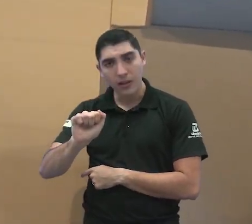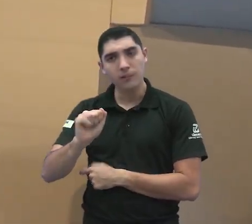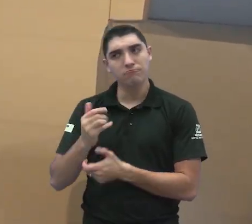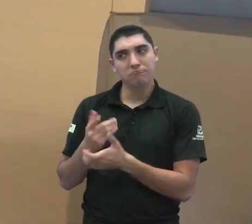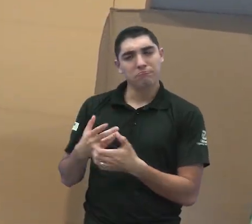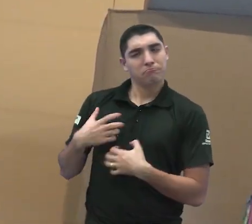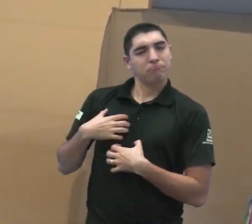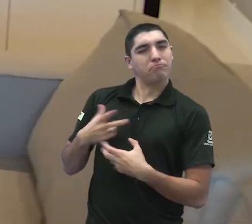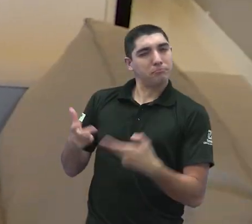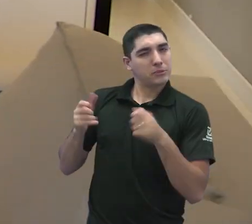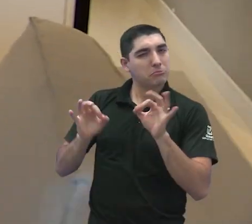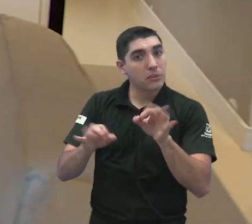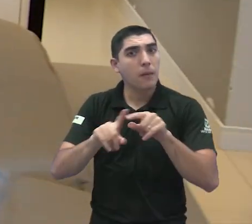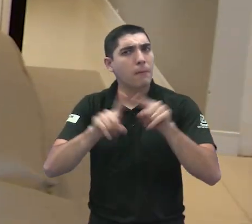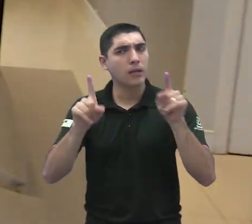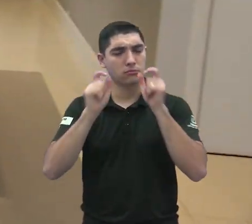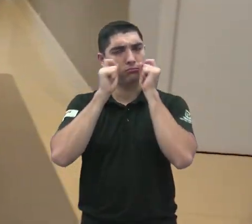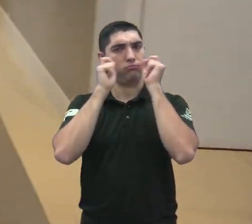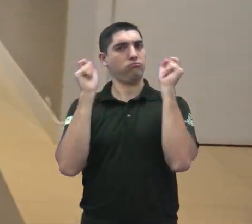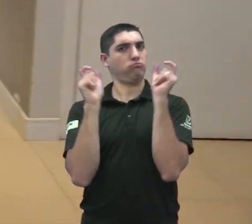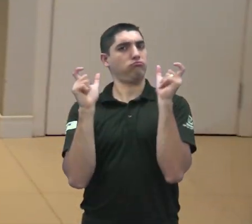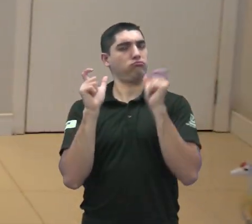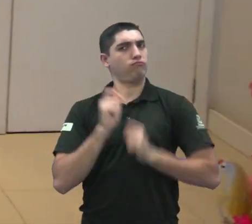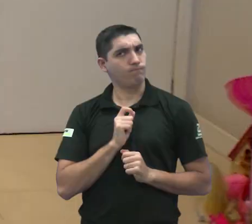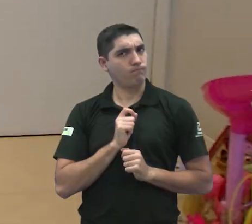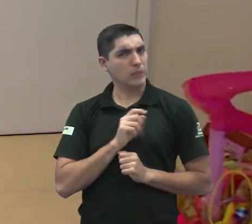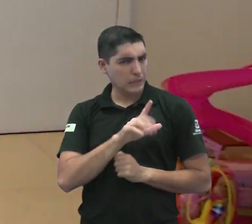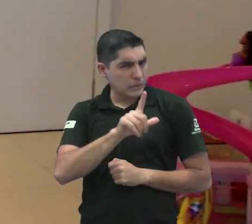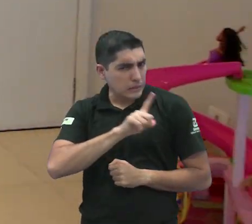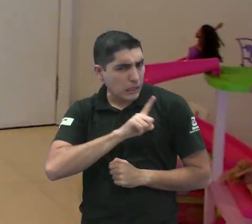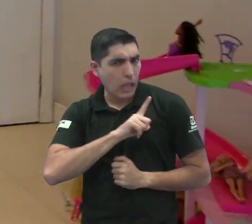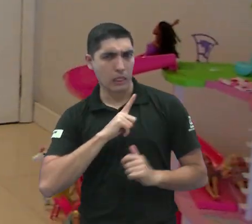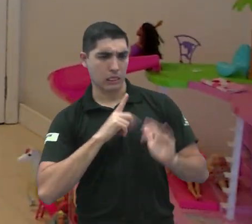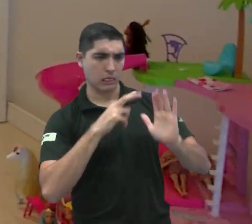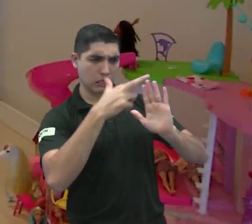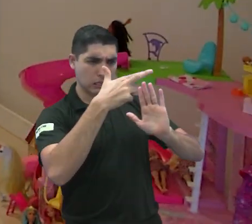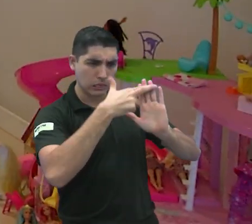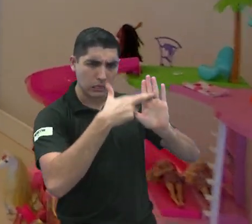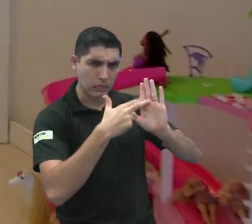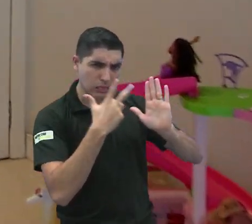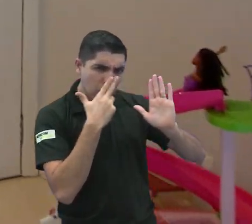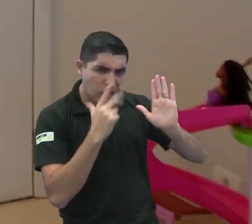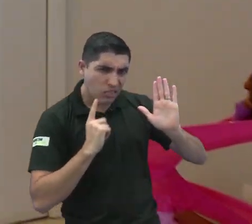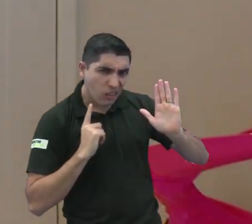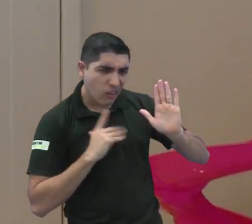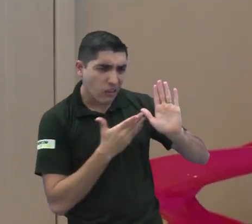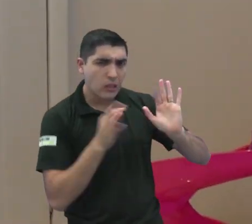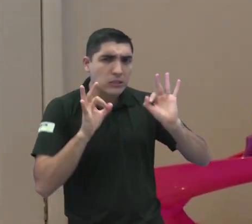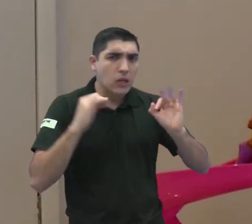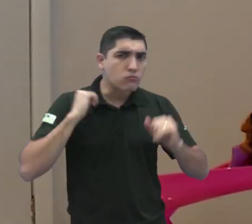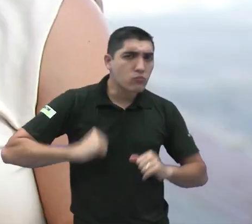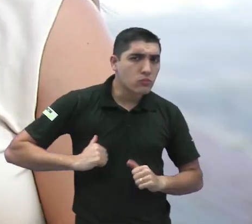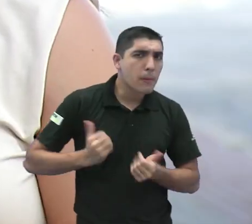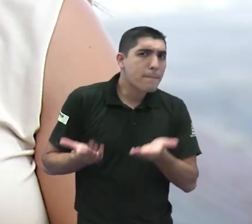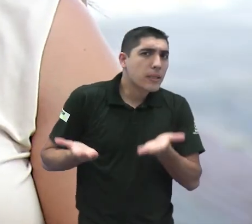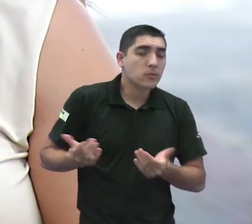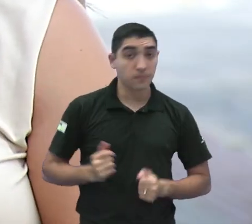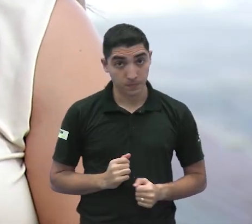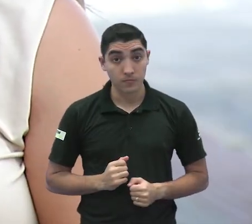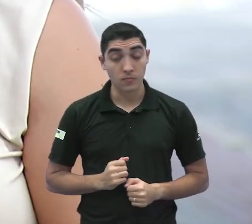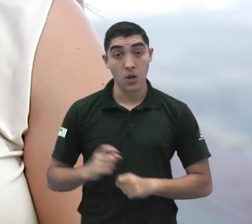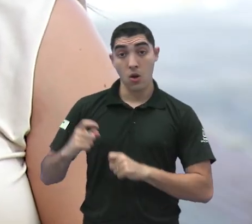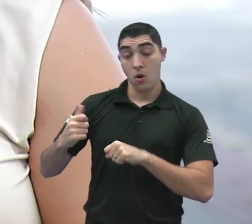questão importante. Afinal, existe um limite recomendado para o peso da mochila escolar?